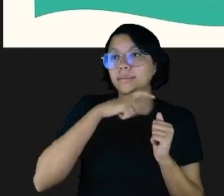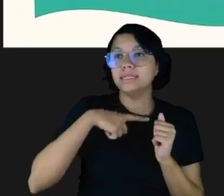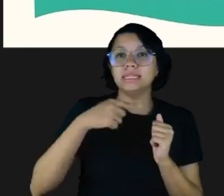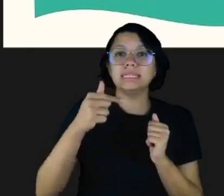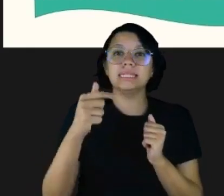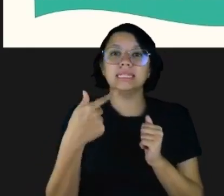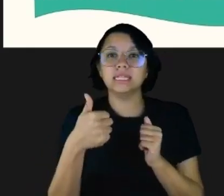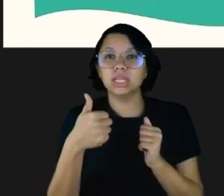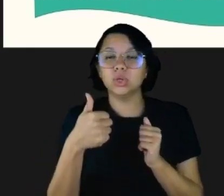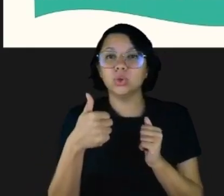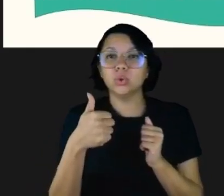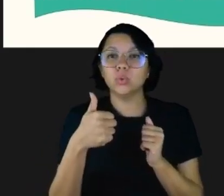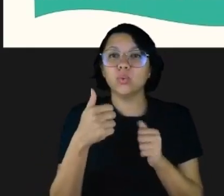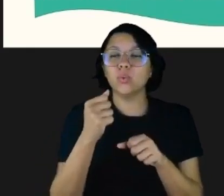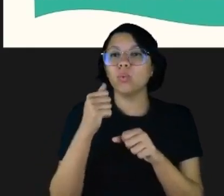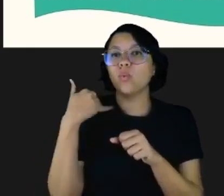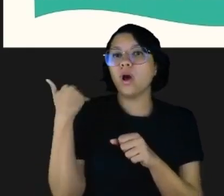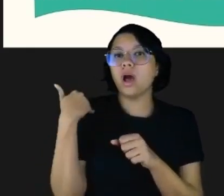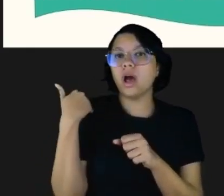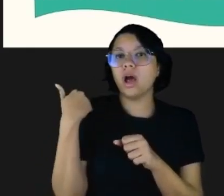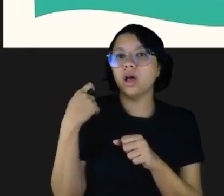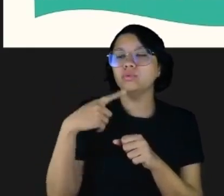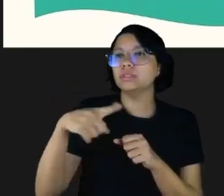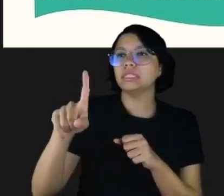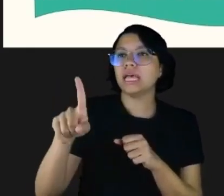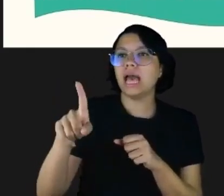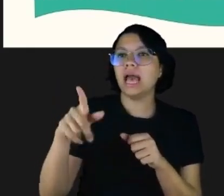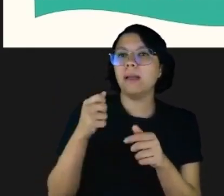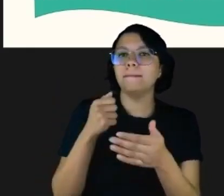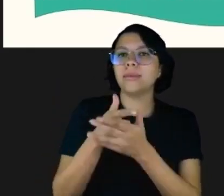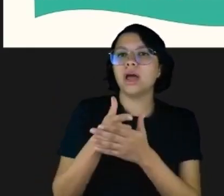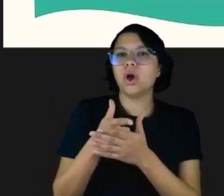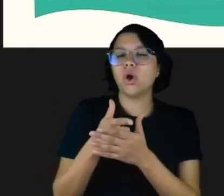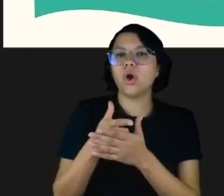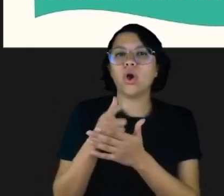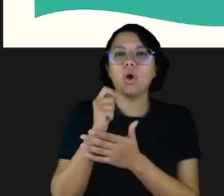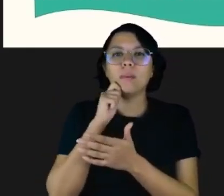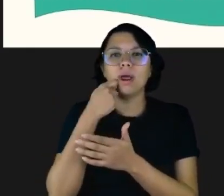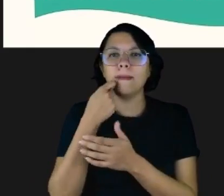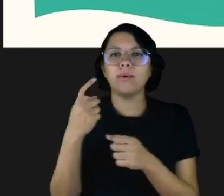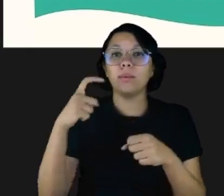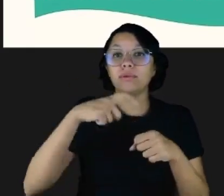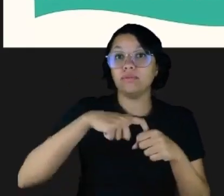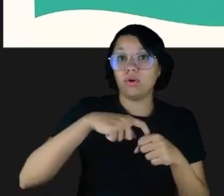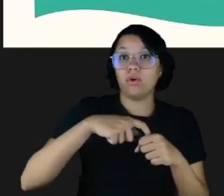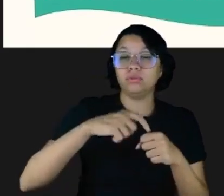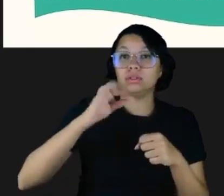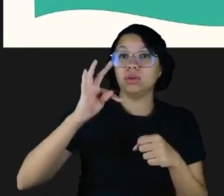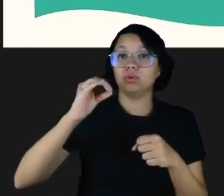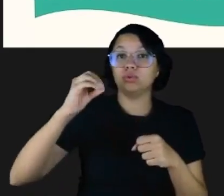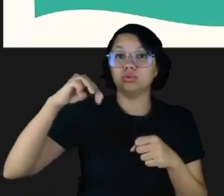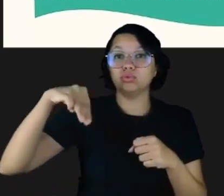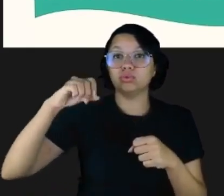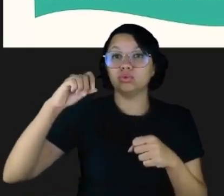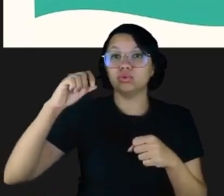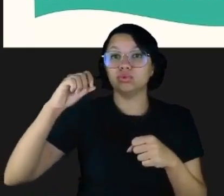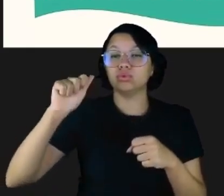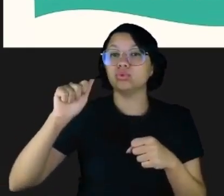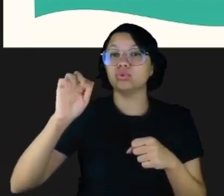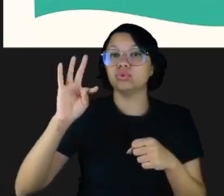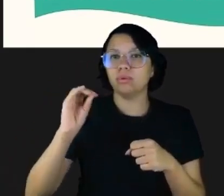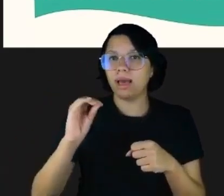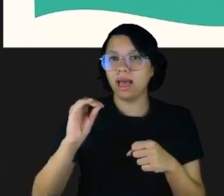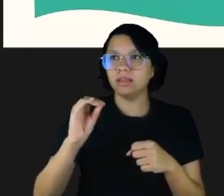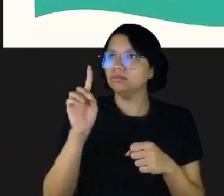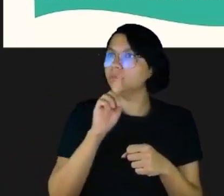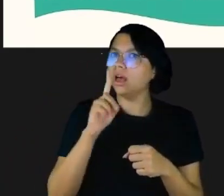Todos os idosos de 71 anos saem para comprar pão e voltam com uma massa de tomate na mão? Opa! Não, tem idosos de